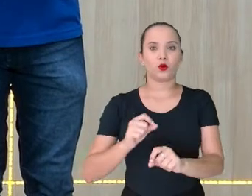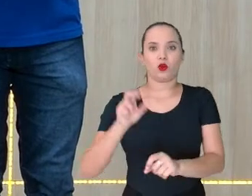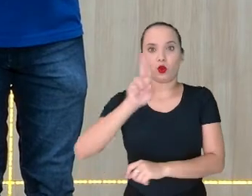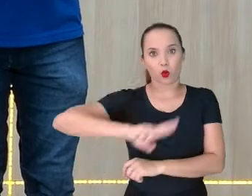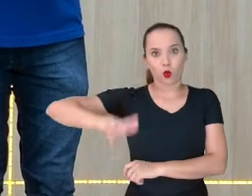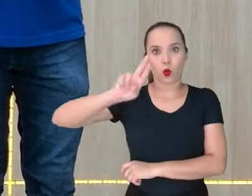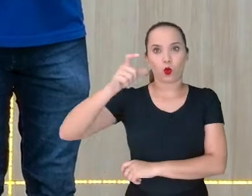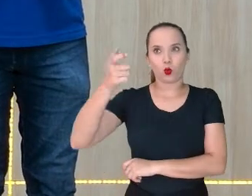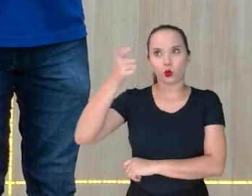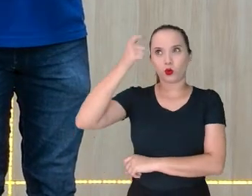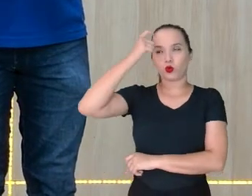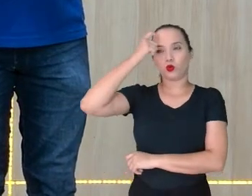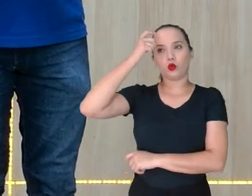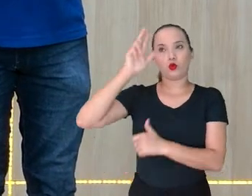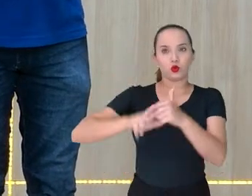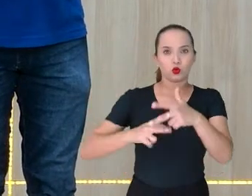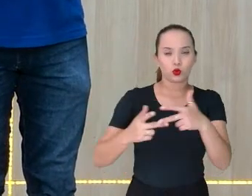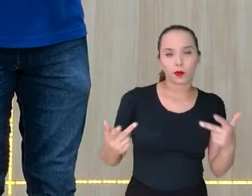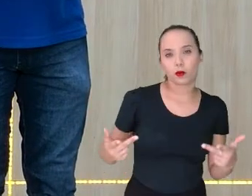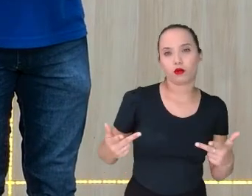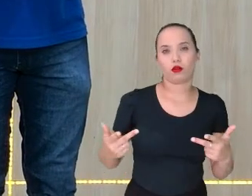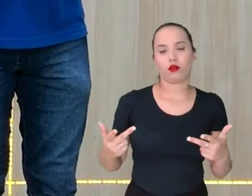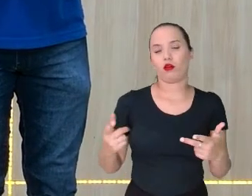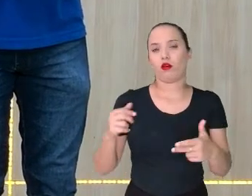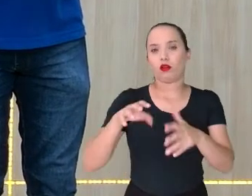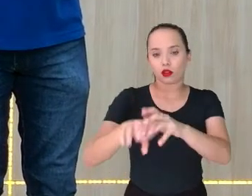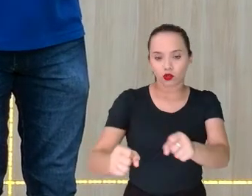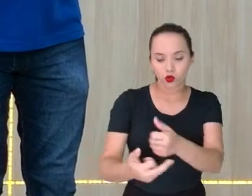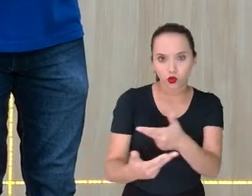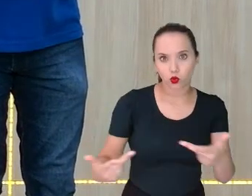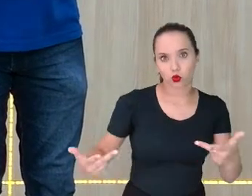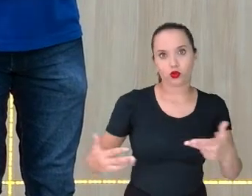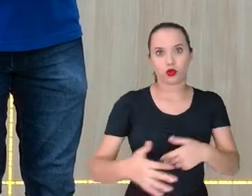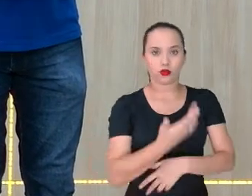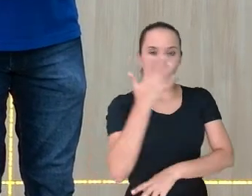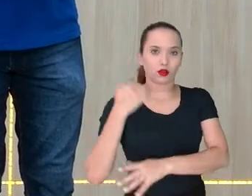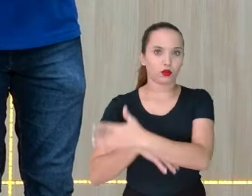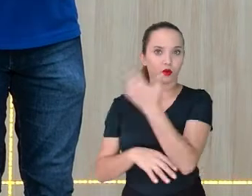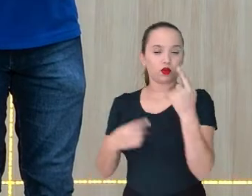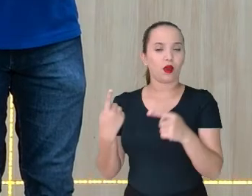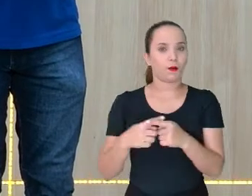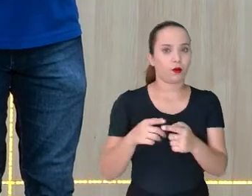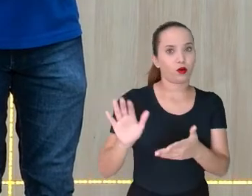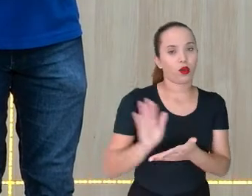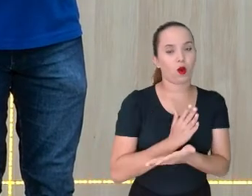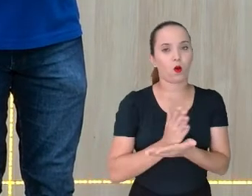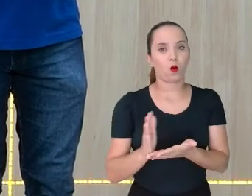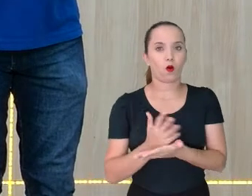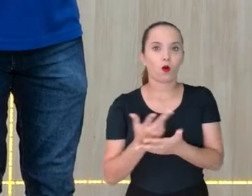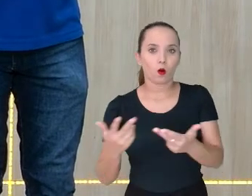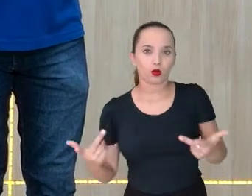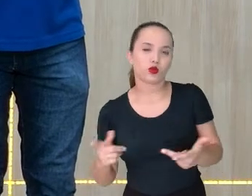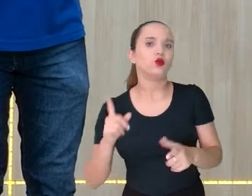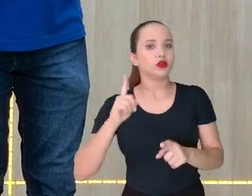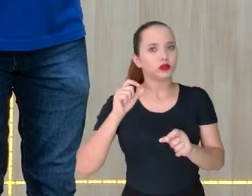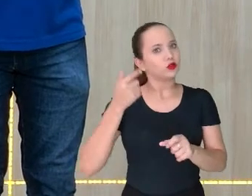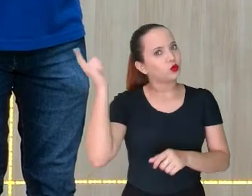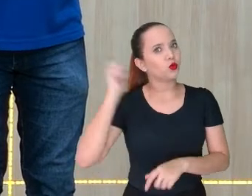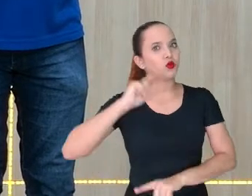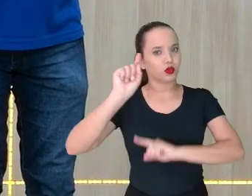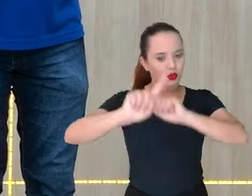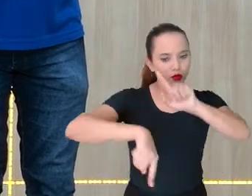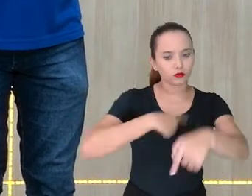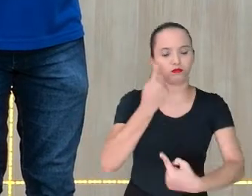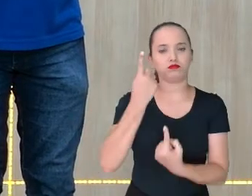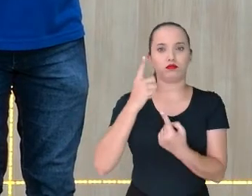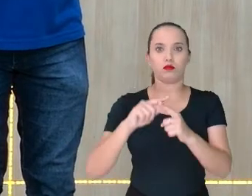racional dos meios, né, dos nossos recursos naturais, porque alguns são renováveis. Mas se